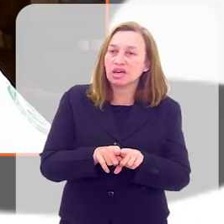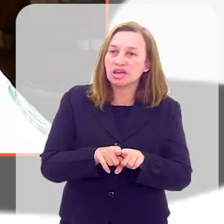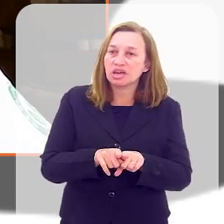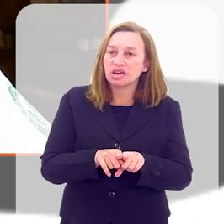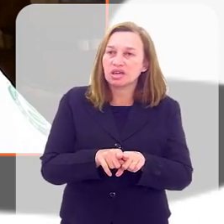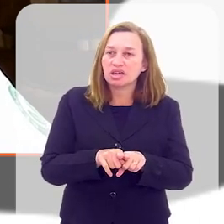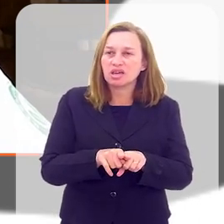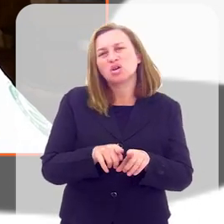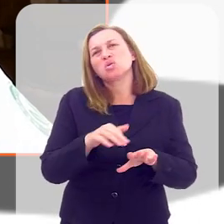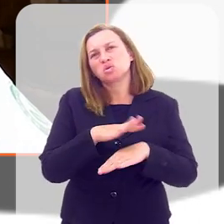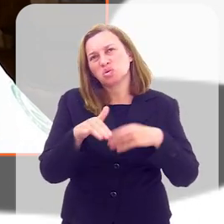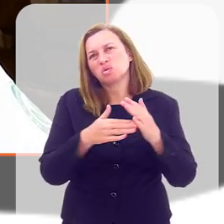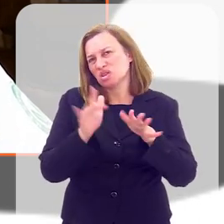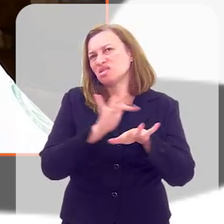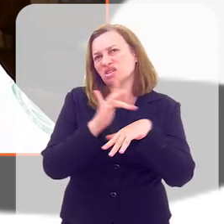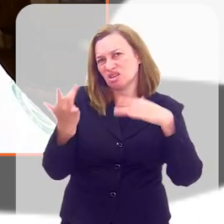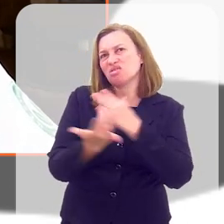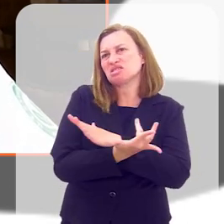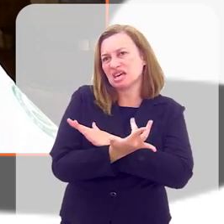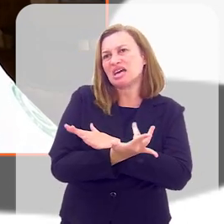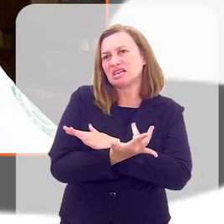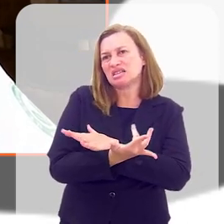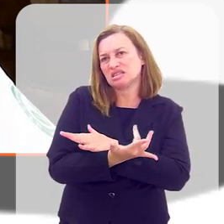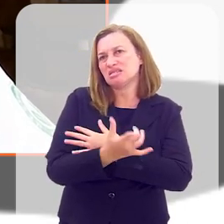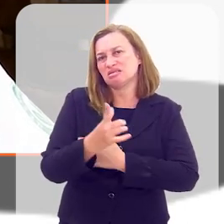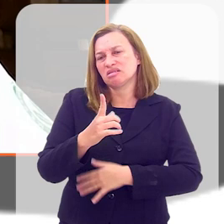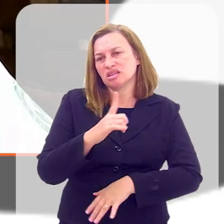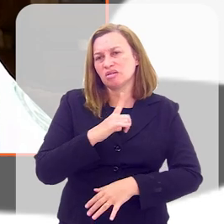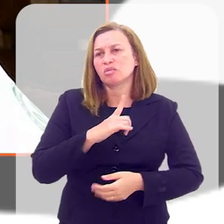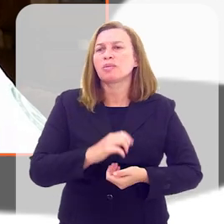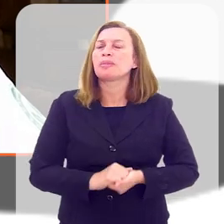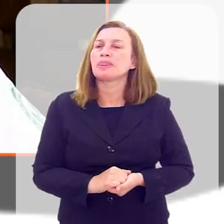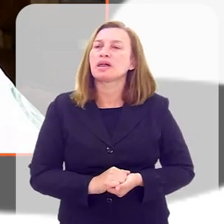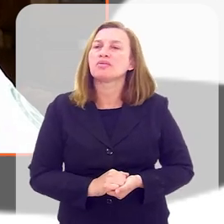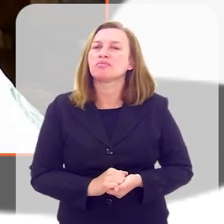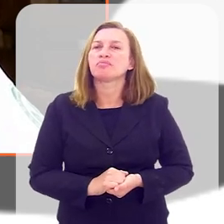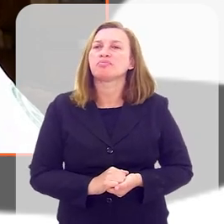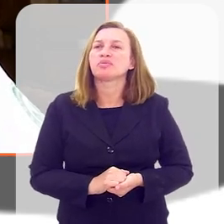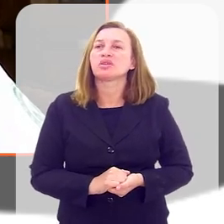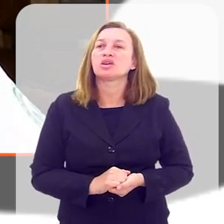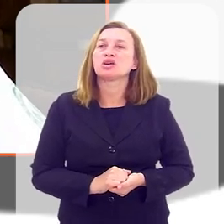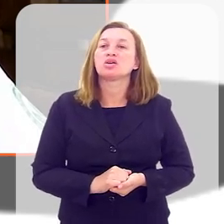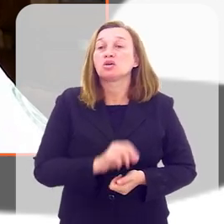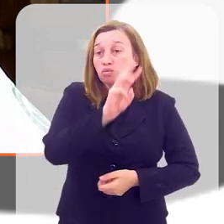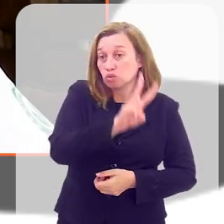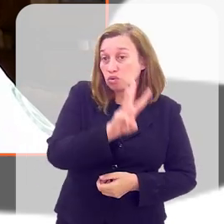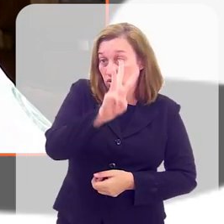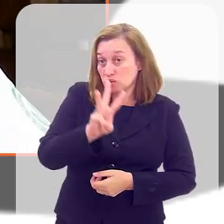no Facebook também tem nas redes sociais nas redes sociais todas aí a gente participa.com.br